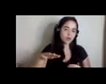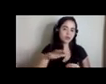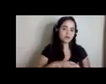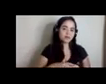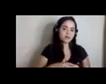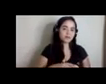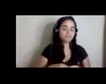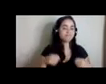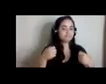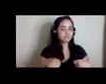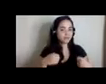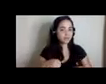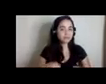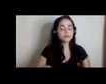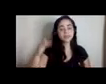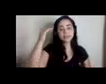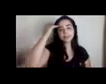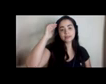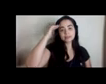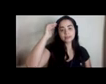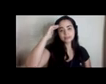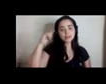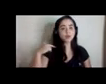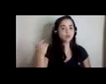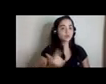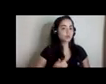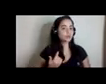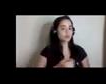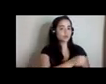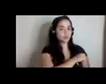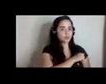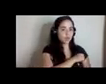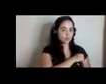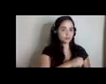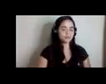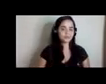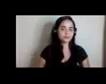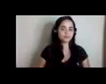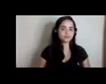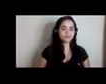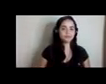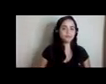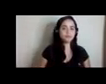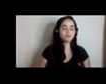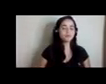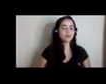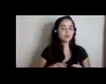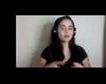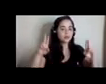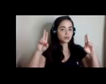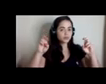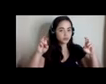necessário para a compreensão dos nossos alunos sobre os aspectos que eu